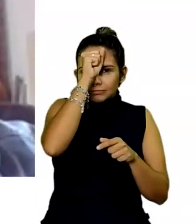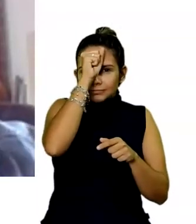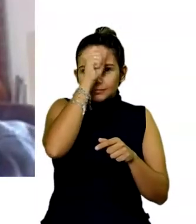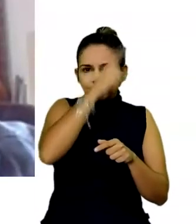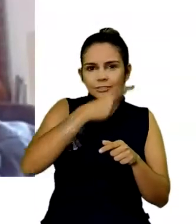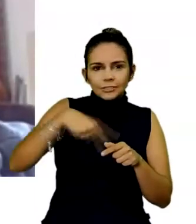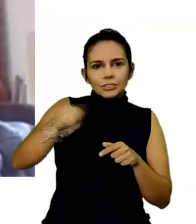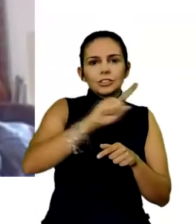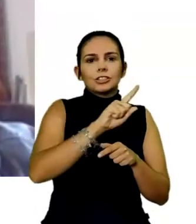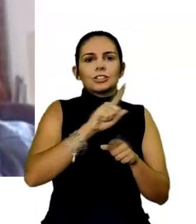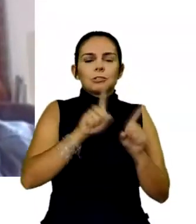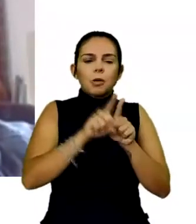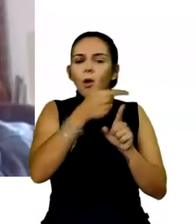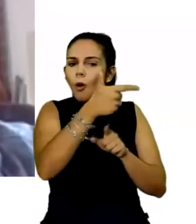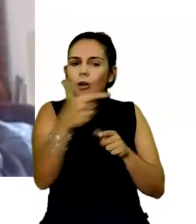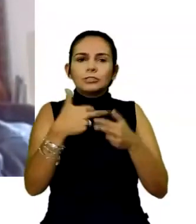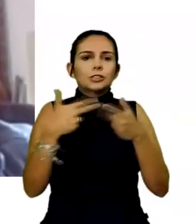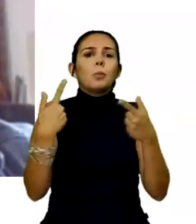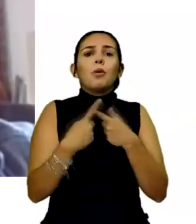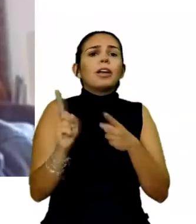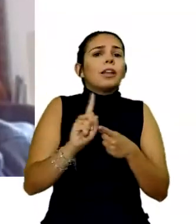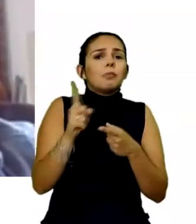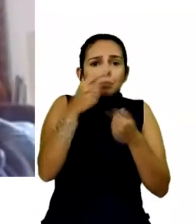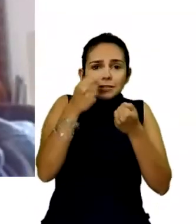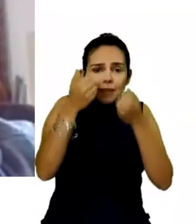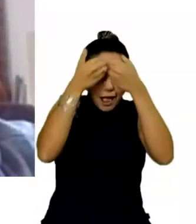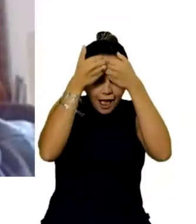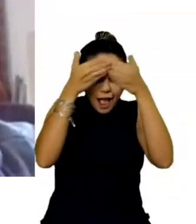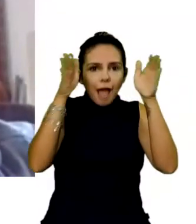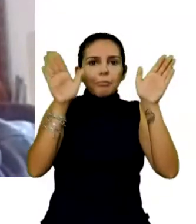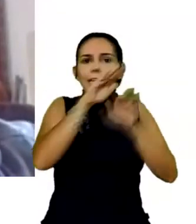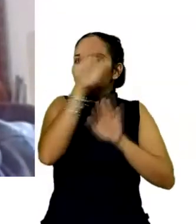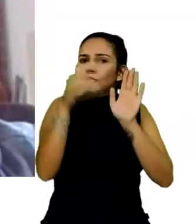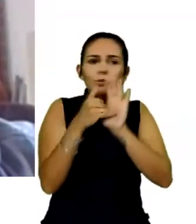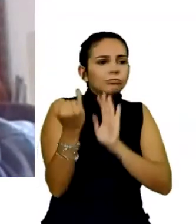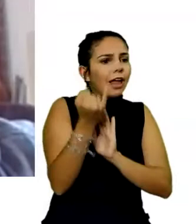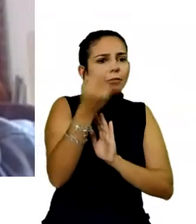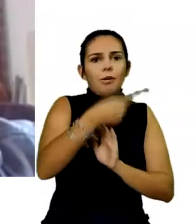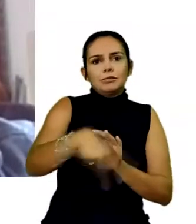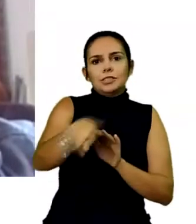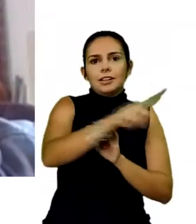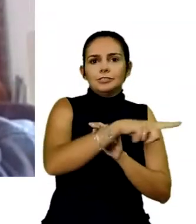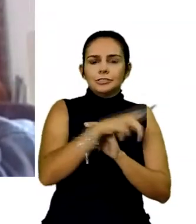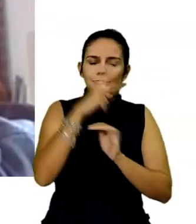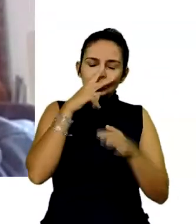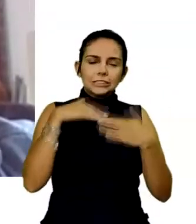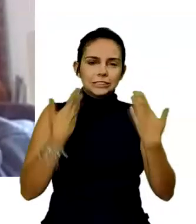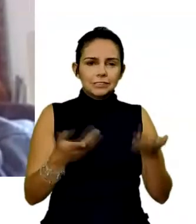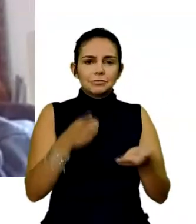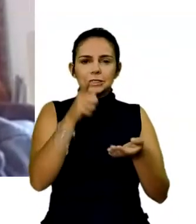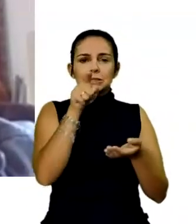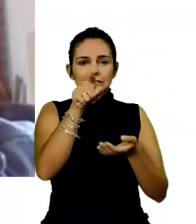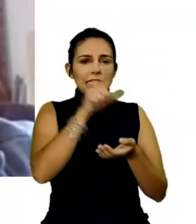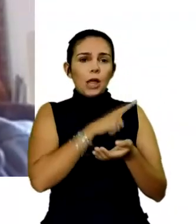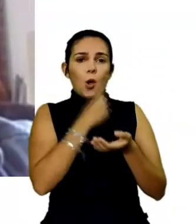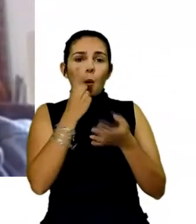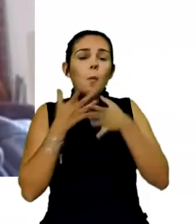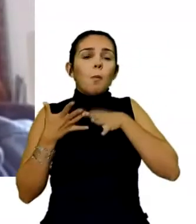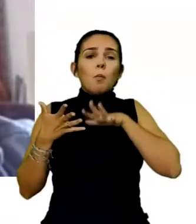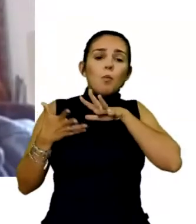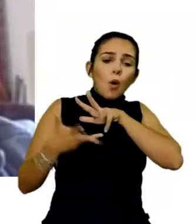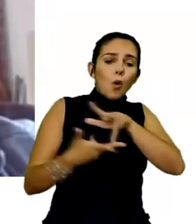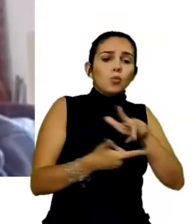esse instrumento também. Por que não? Tudo faz parte. Eu acho que enfim, você tem um